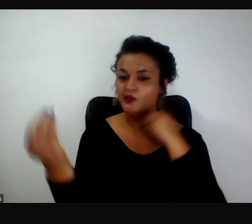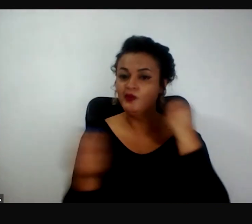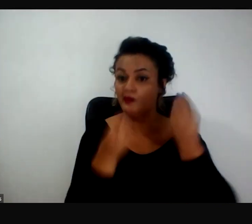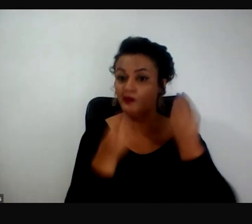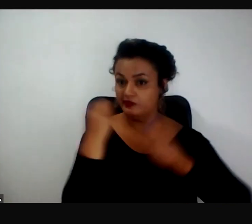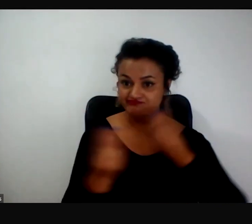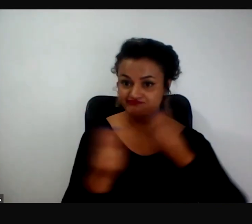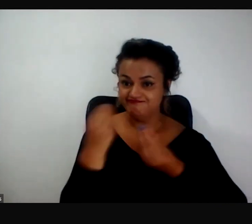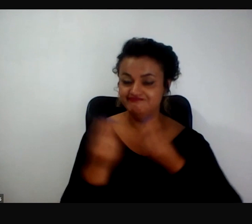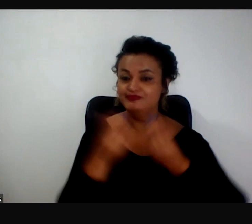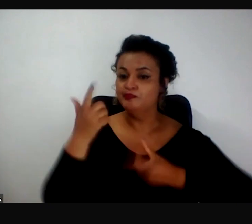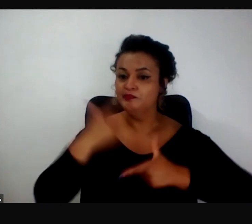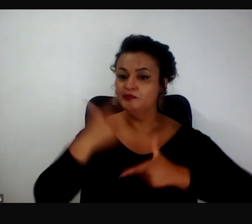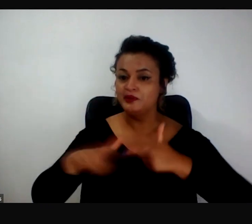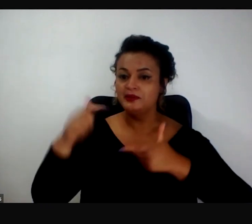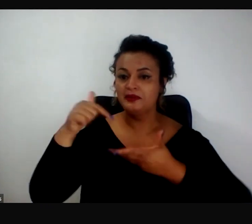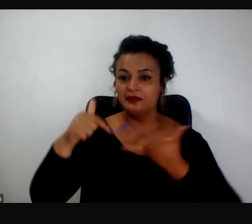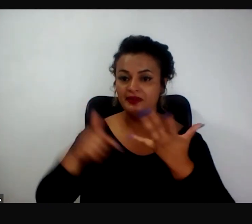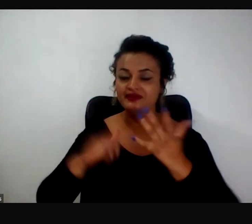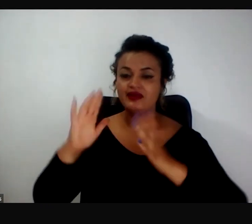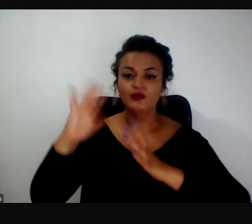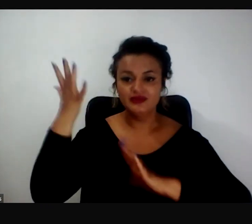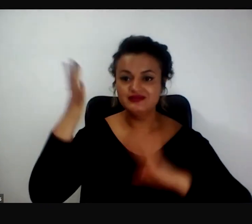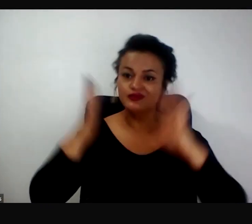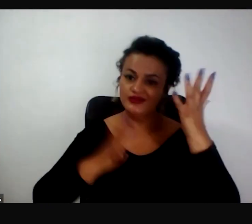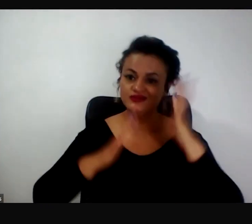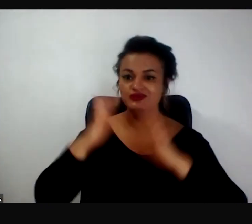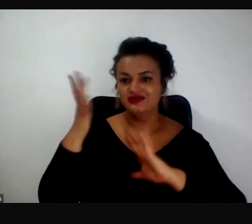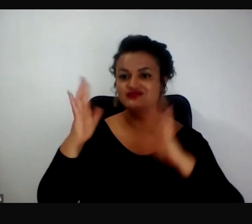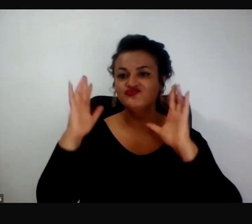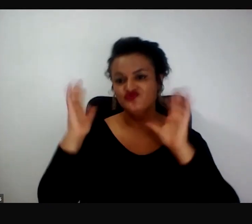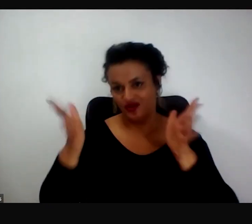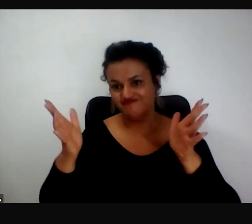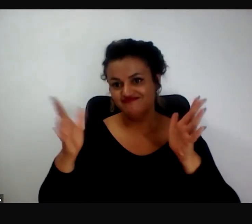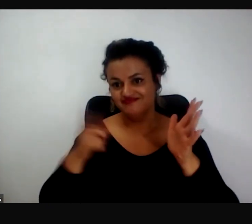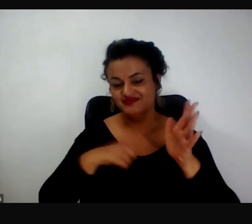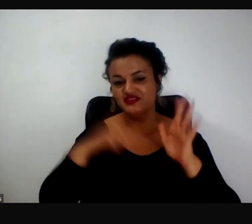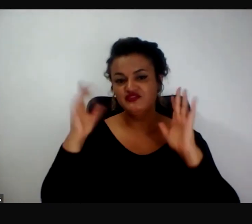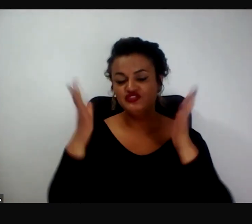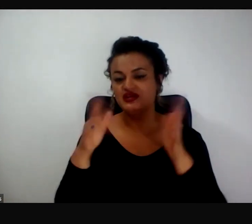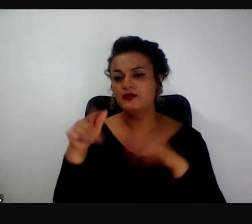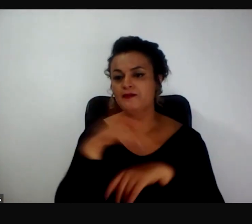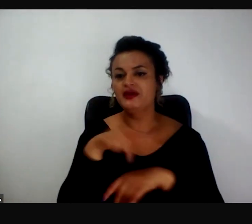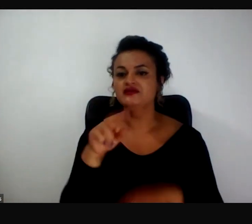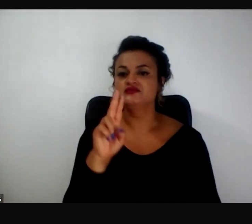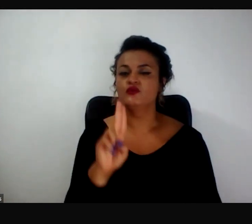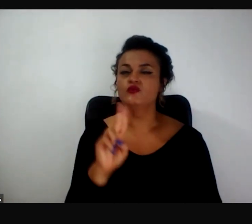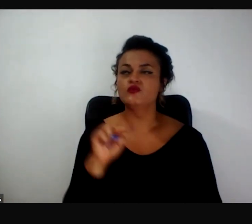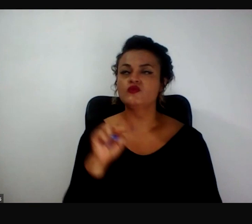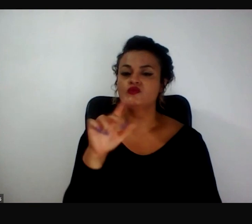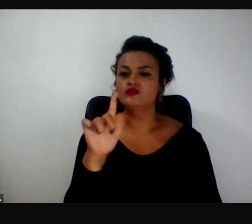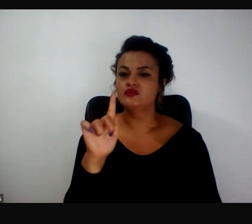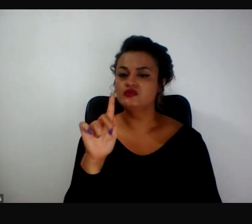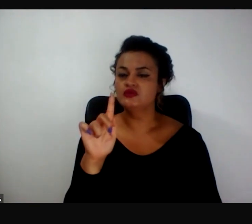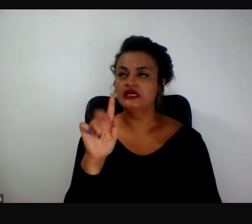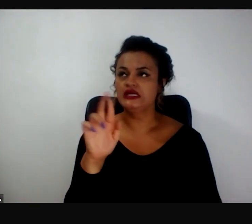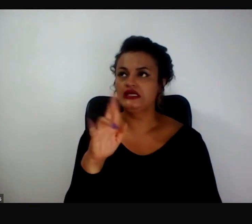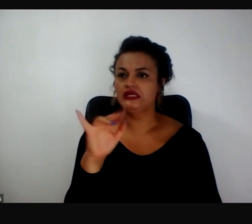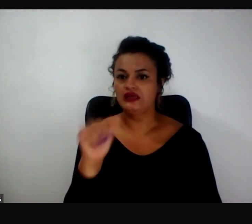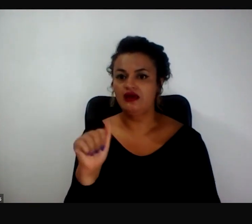com os problemas que houve e há ainda na Hungria, na Polónia,